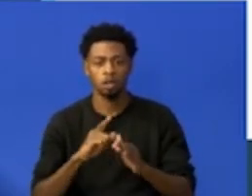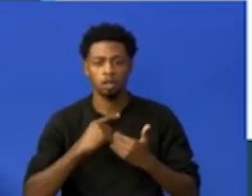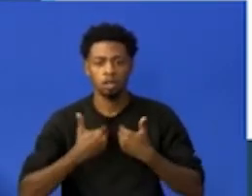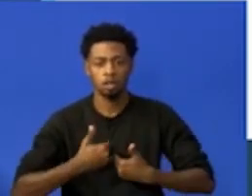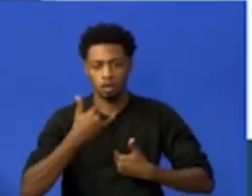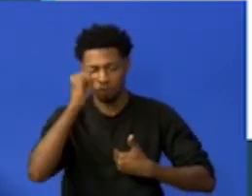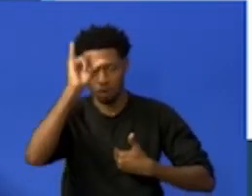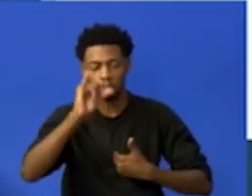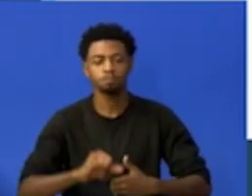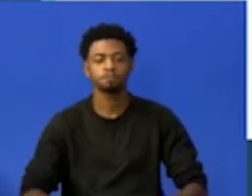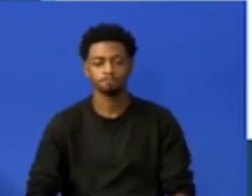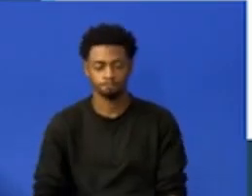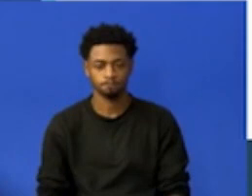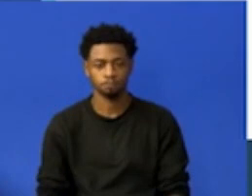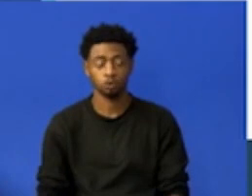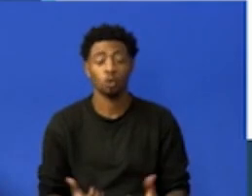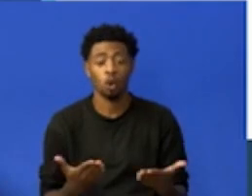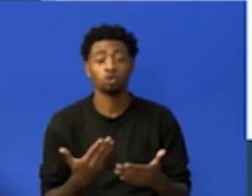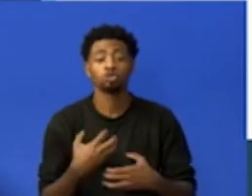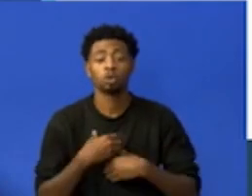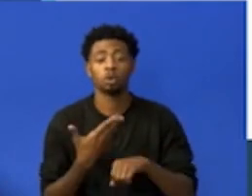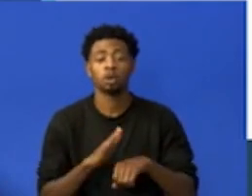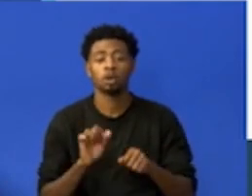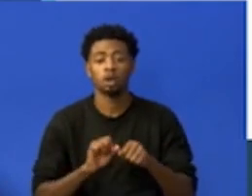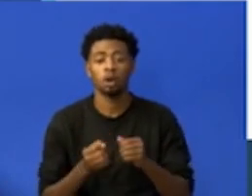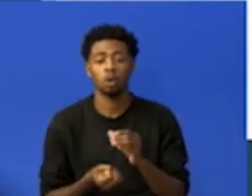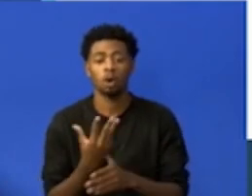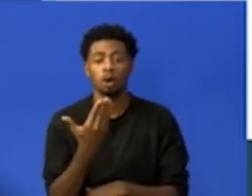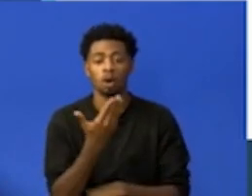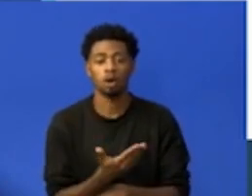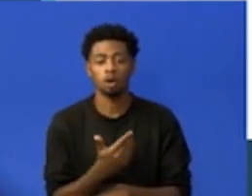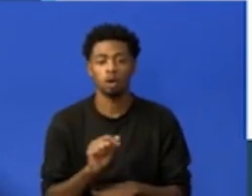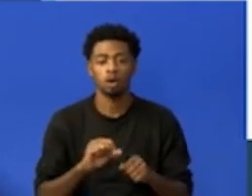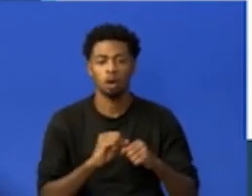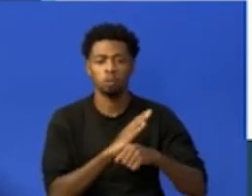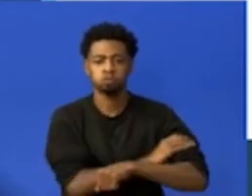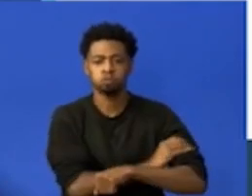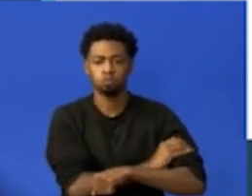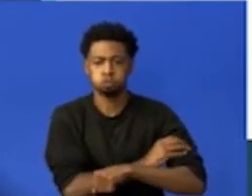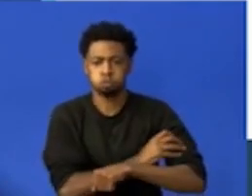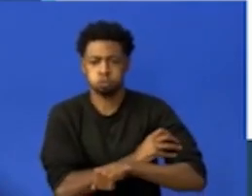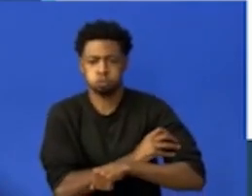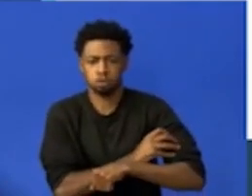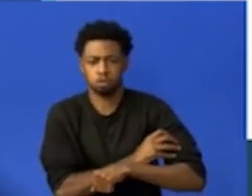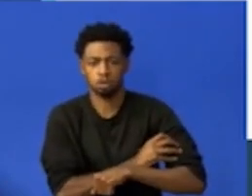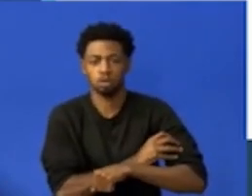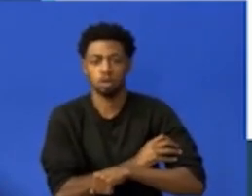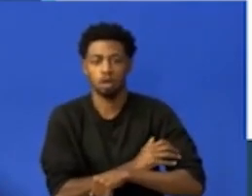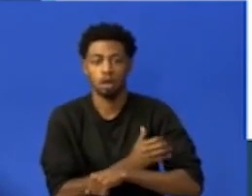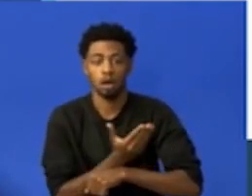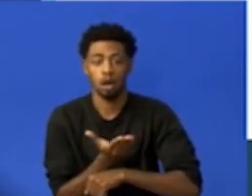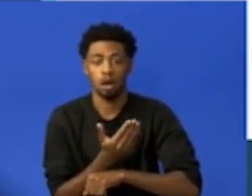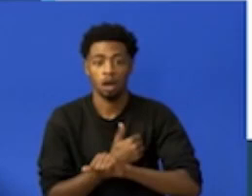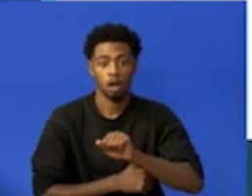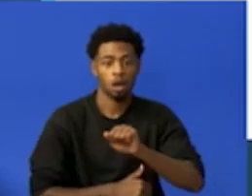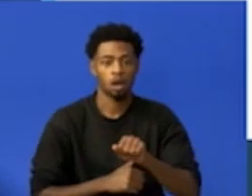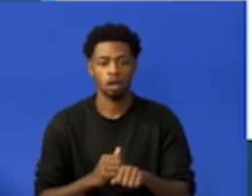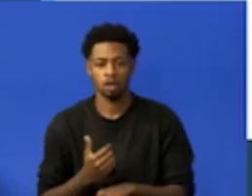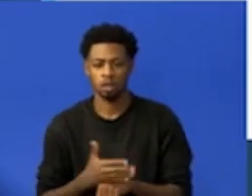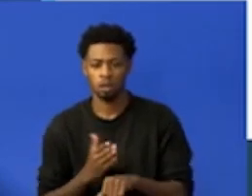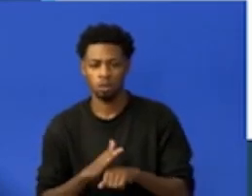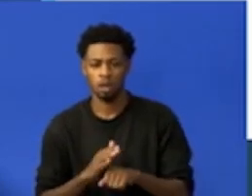fadiga. Qual tipo de treinamento desencadeia essas alterações no músculo esquelético? Alternativa A, treinamento